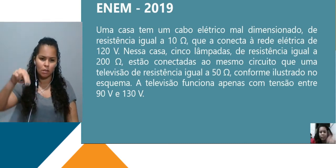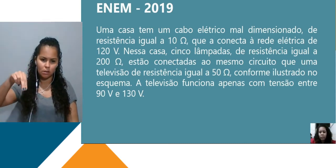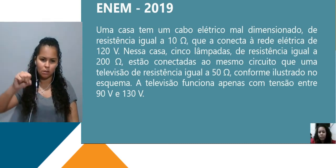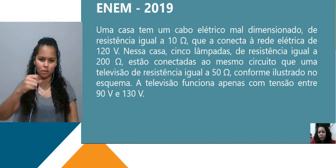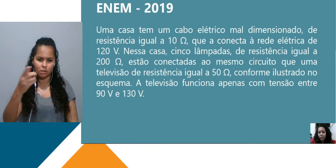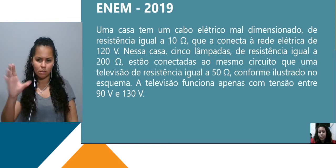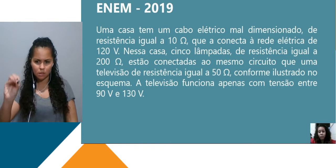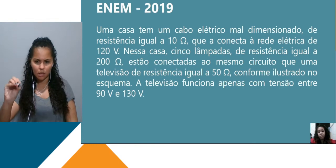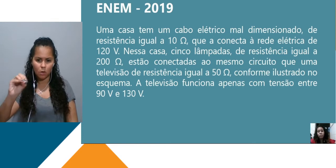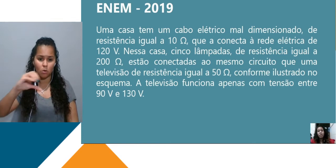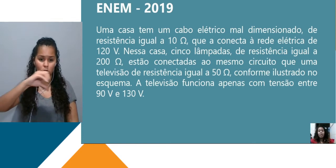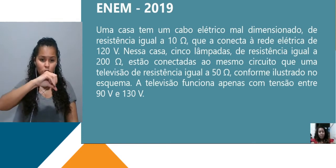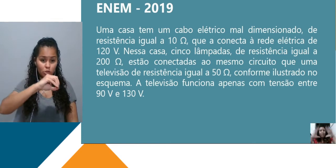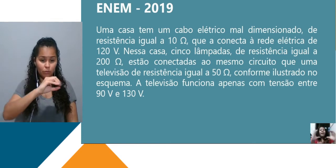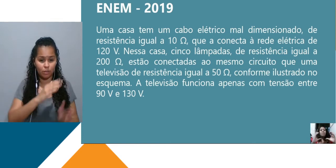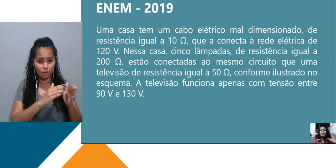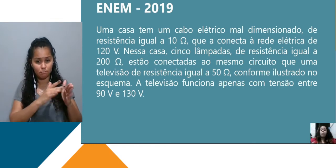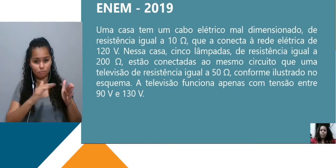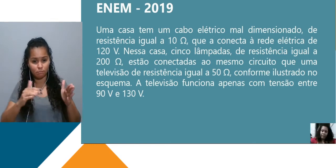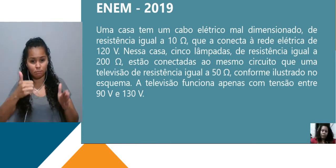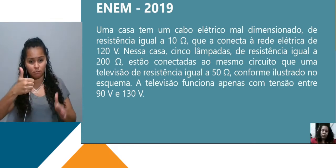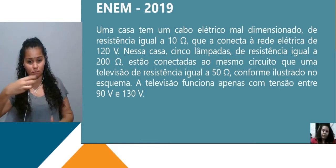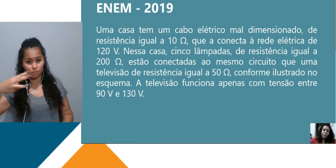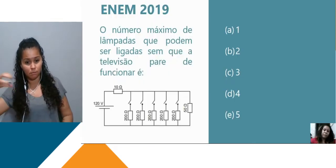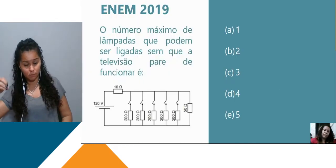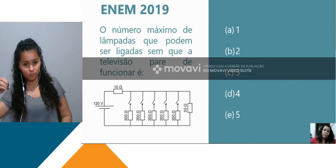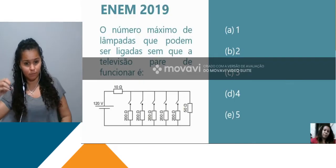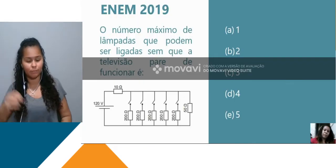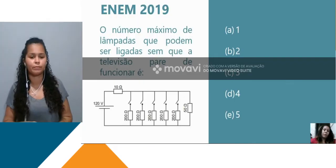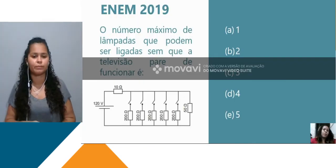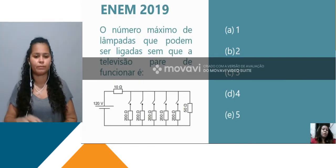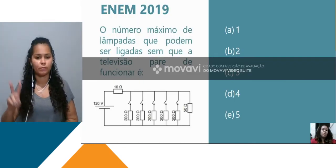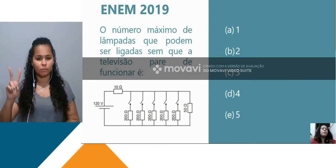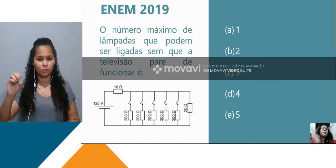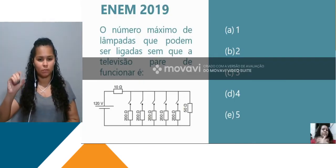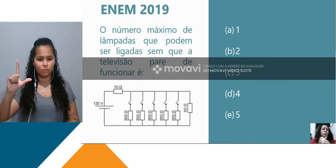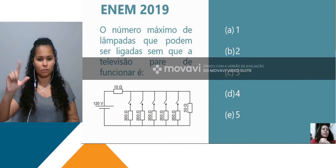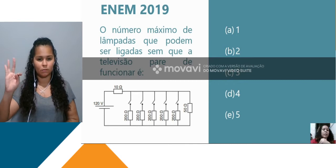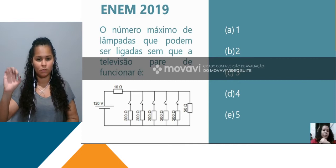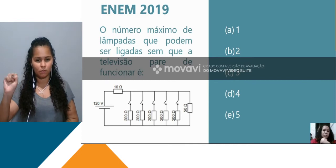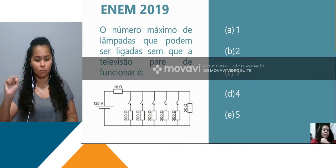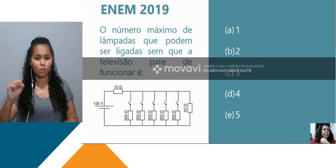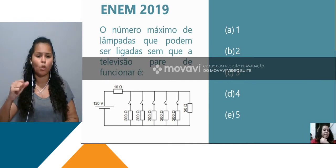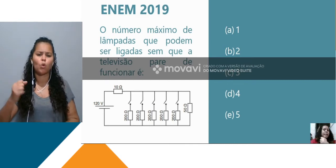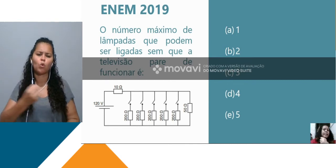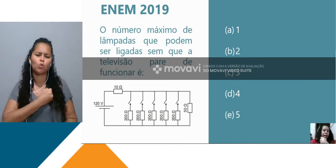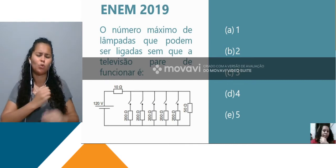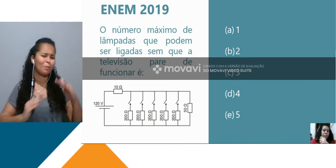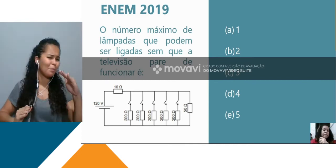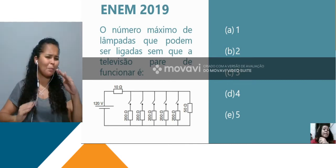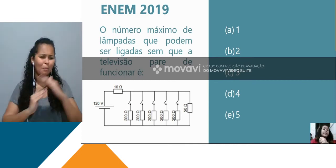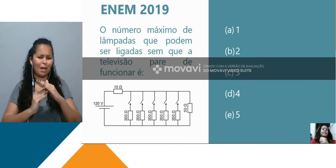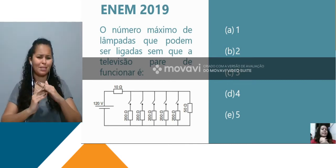e 130 volts. ênfase para o apenas. O número máximo de lâmpadas que podem ser